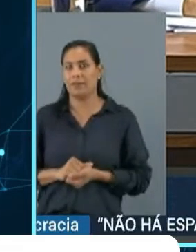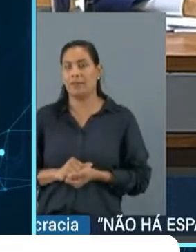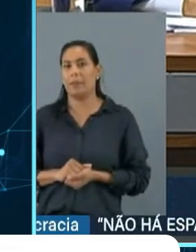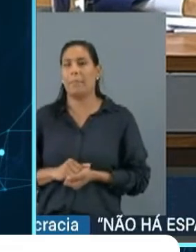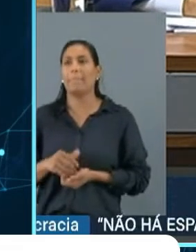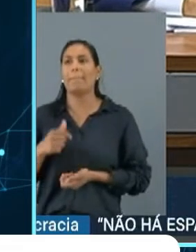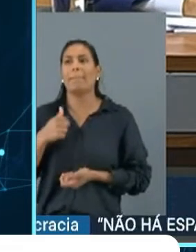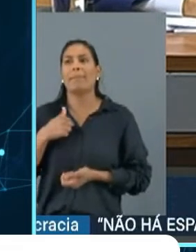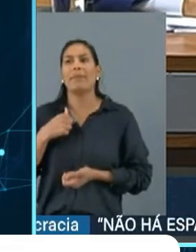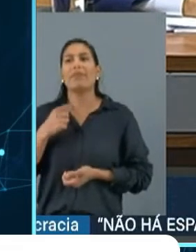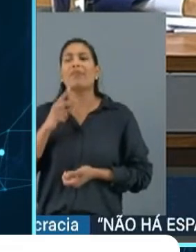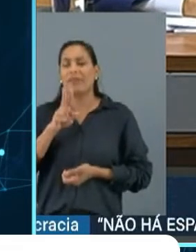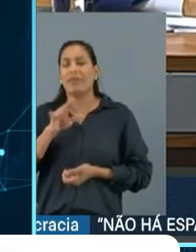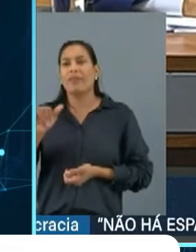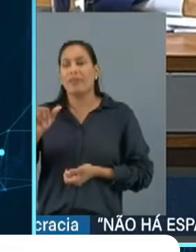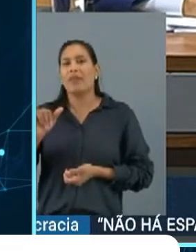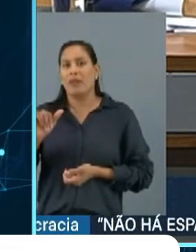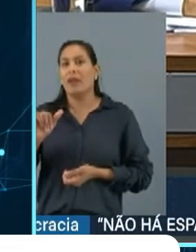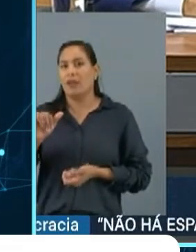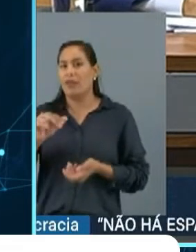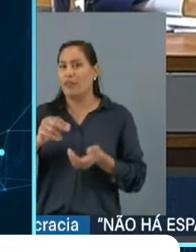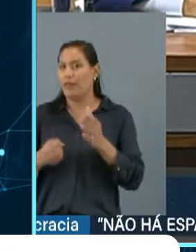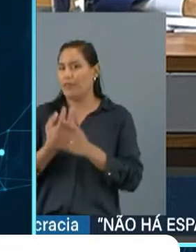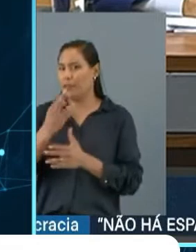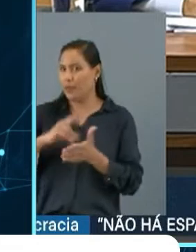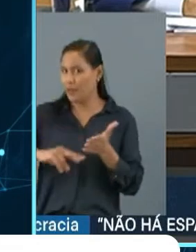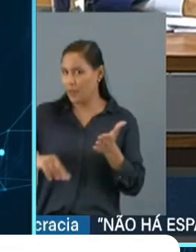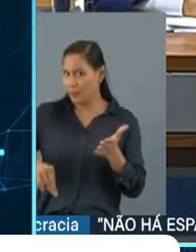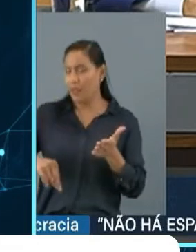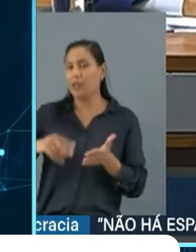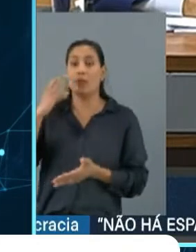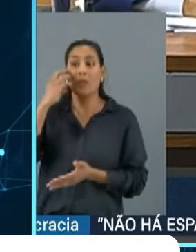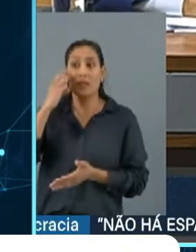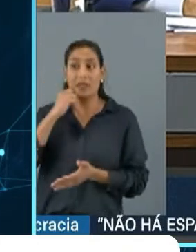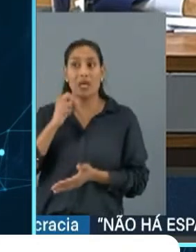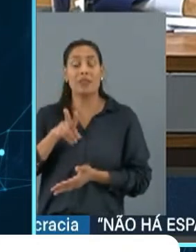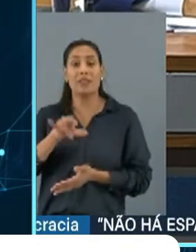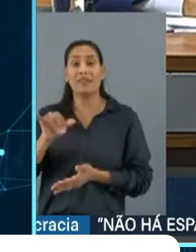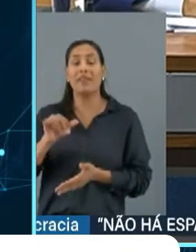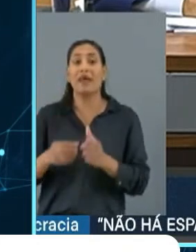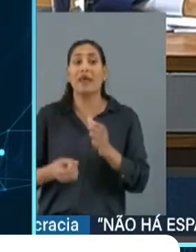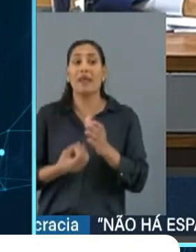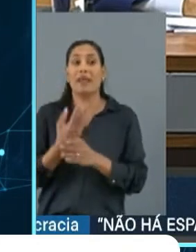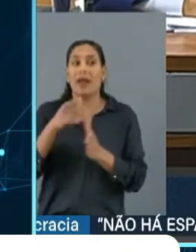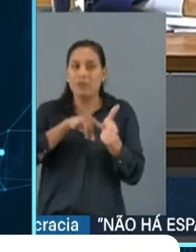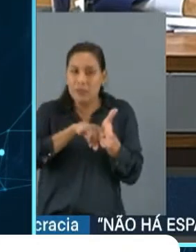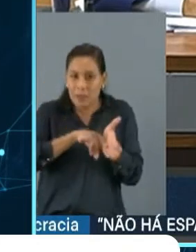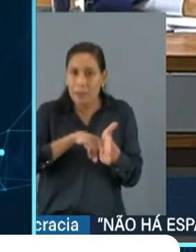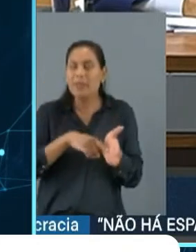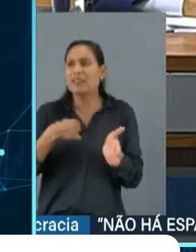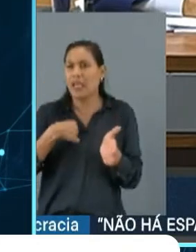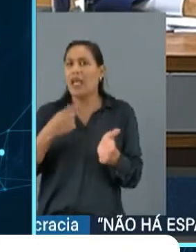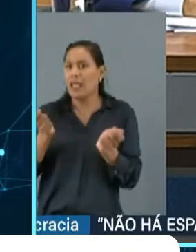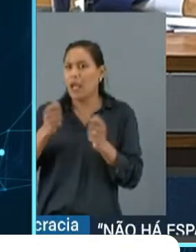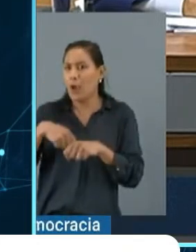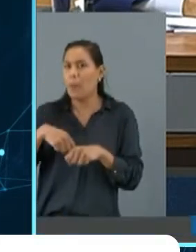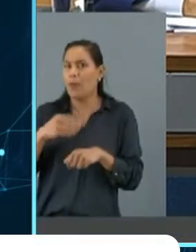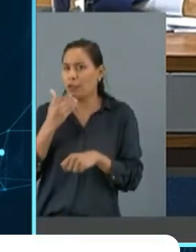do plenário, Rui Barbosa, a pior ditadura que existe é a ditadura da toga, porque não há a quem